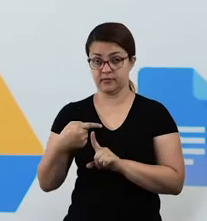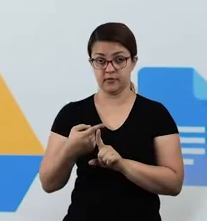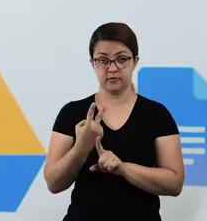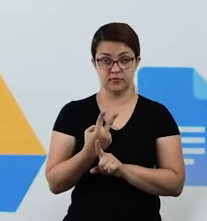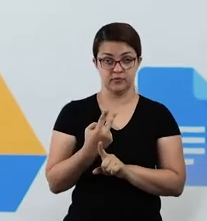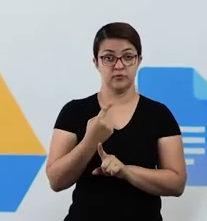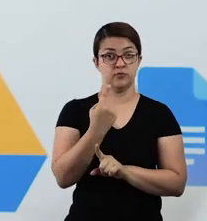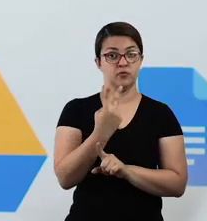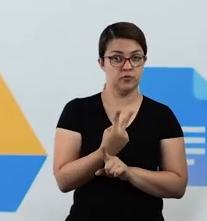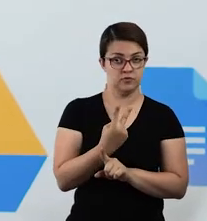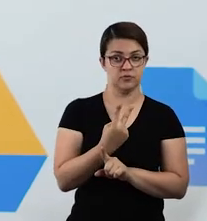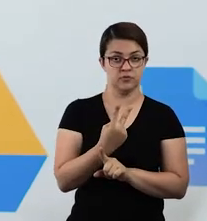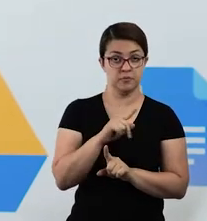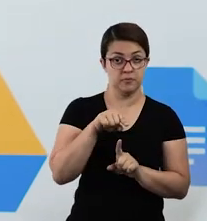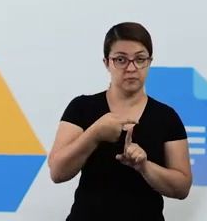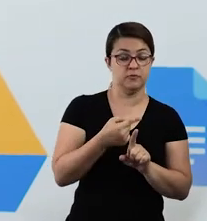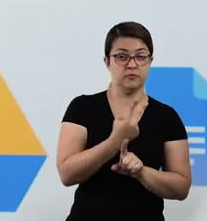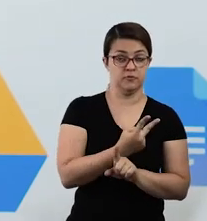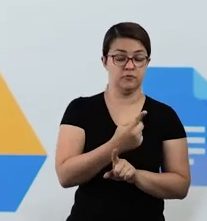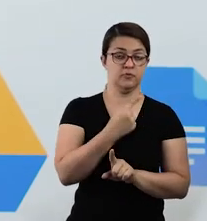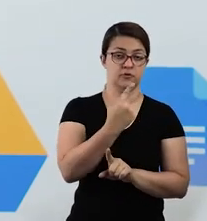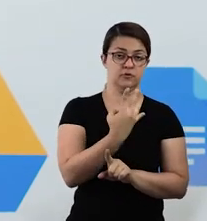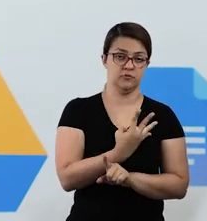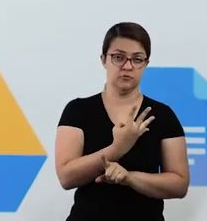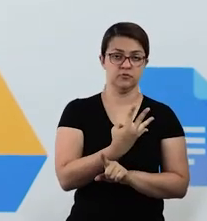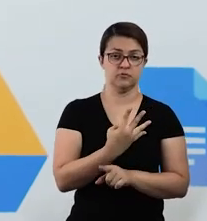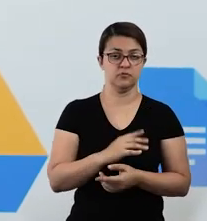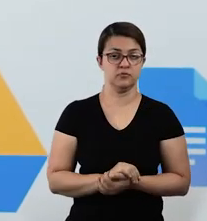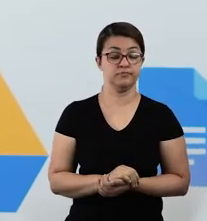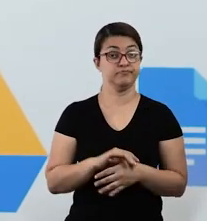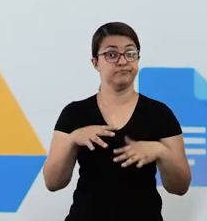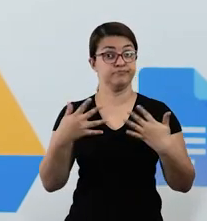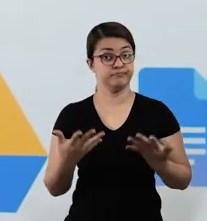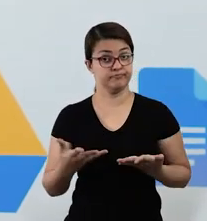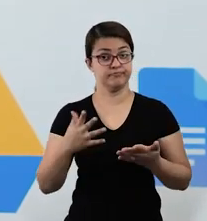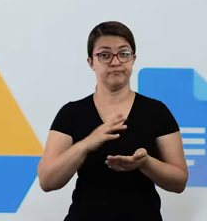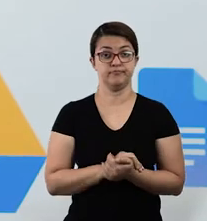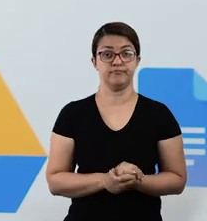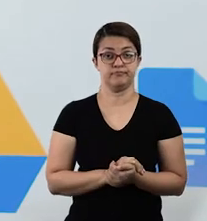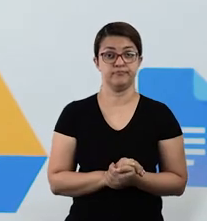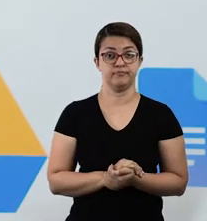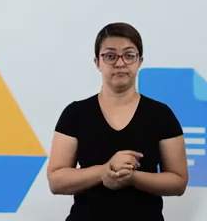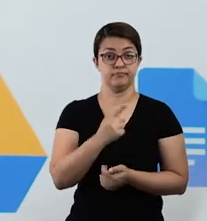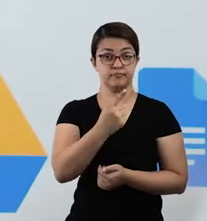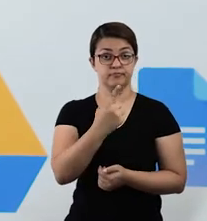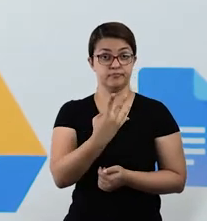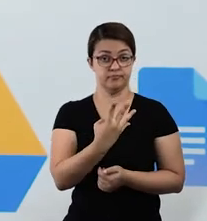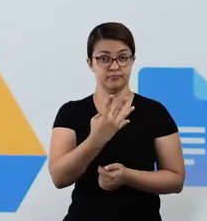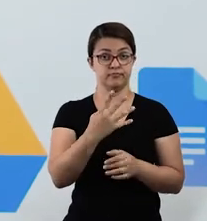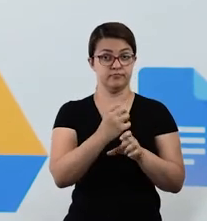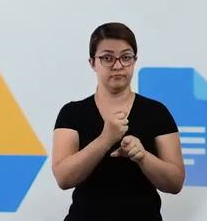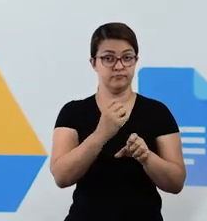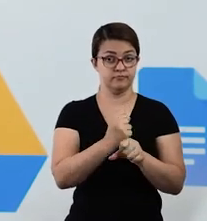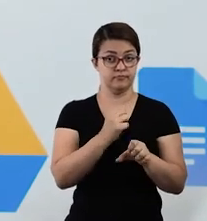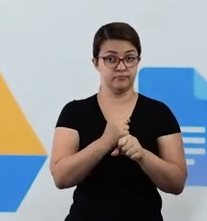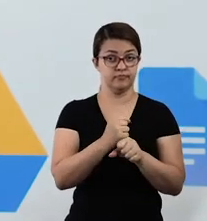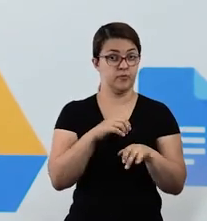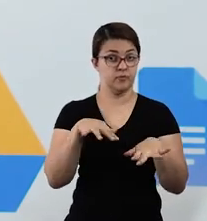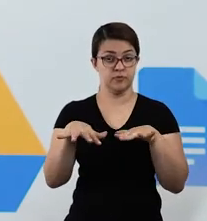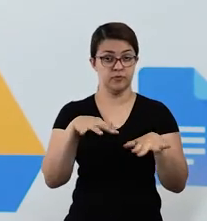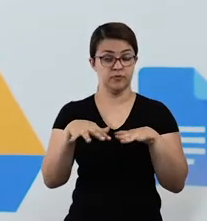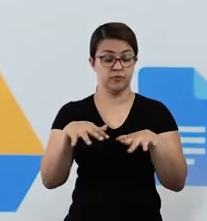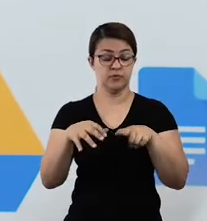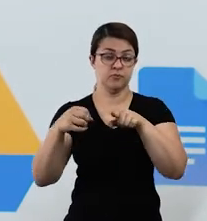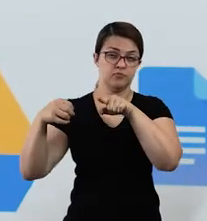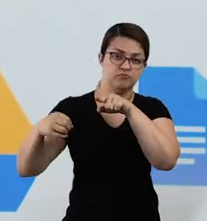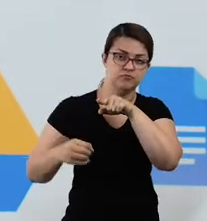mais 2, 12. Mais 2, 14. Então, 14 pontos nesse segundo movimento de